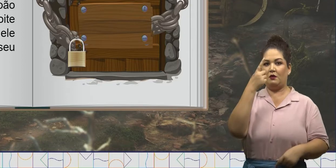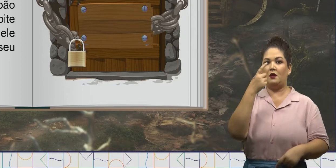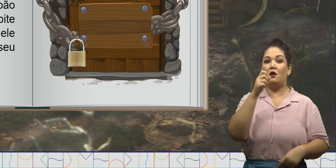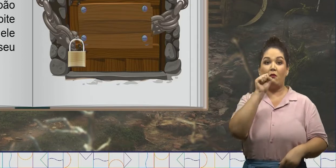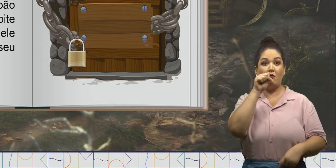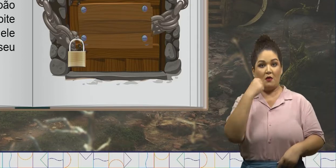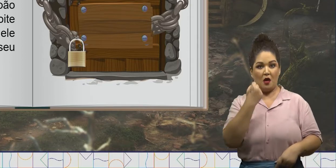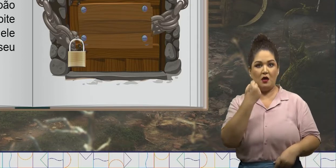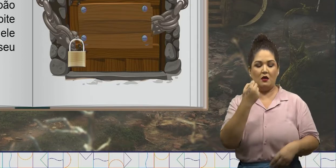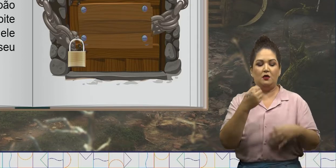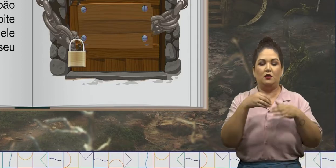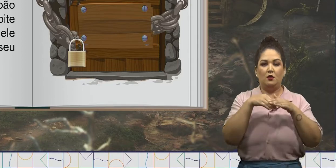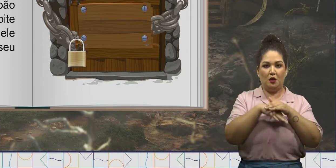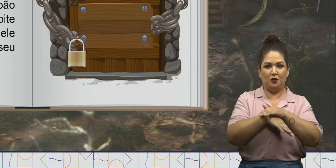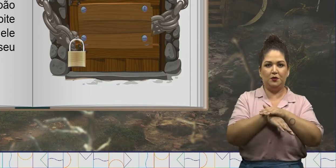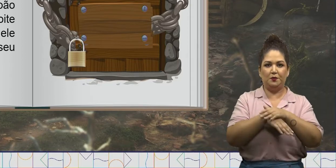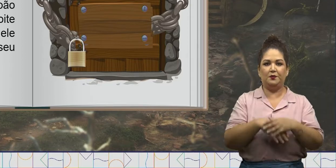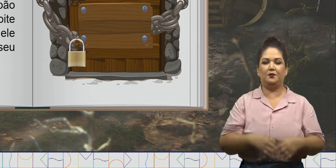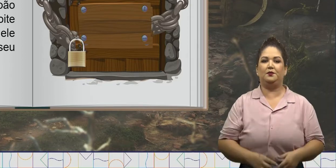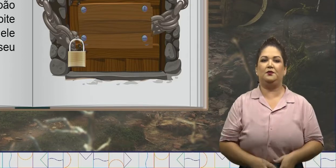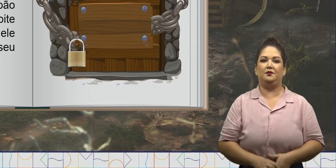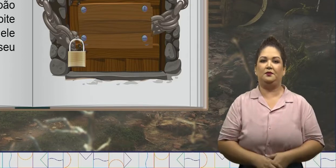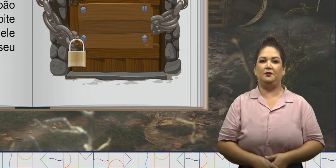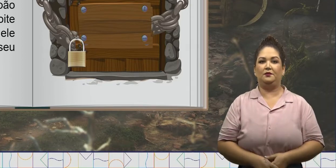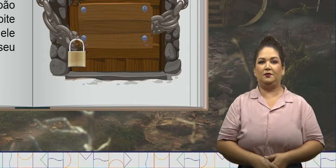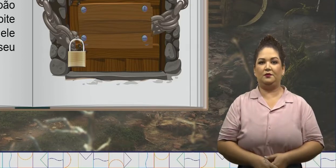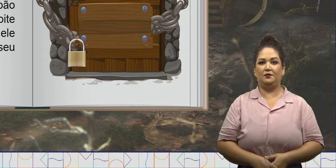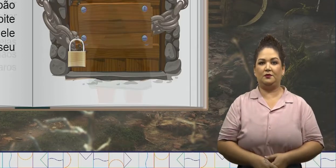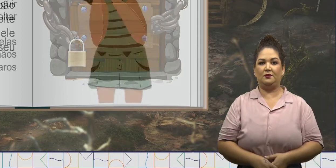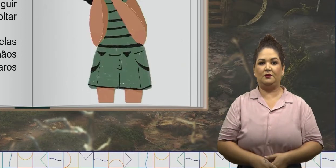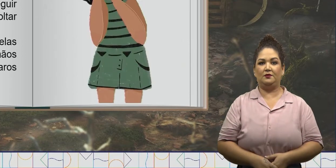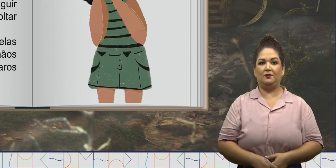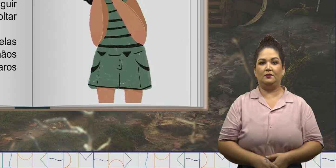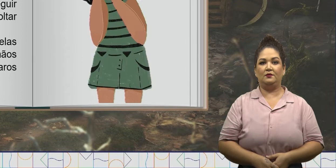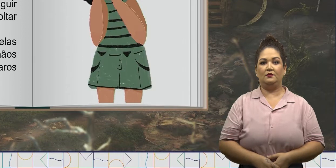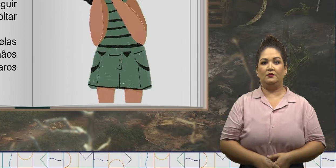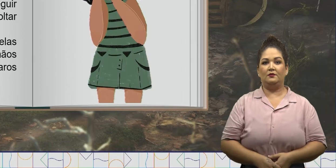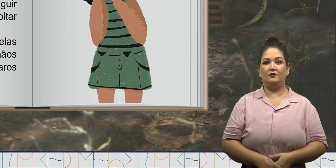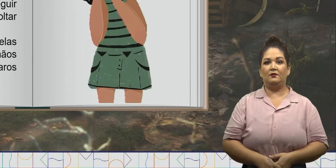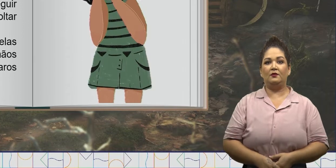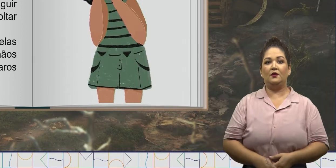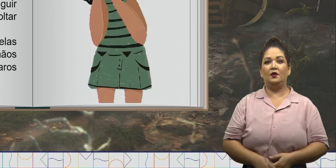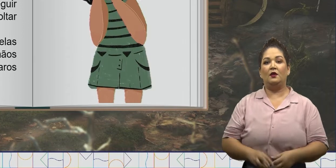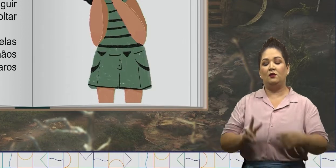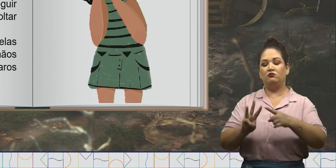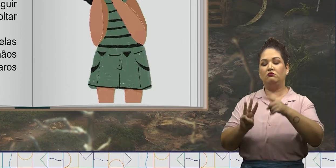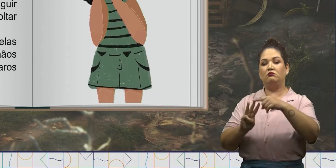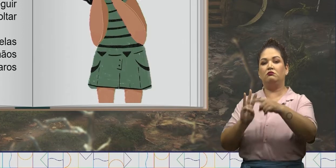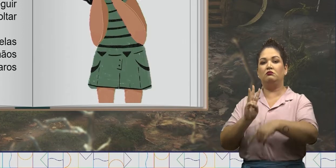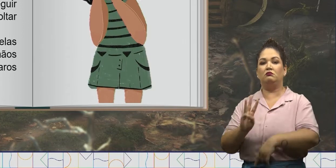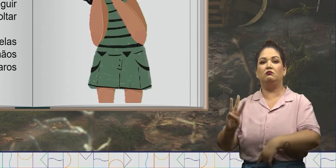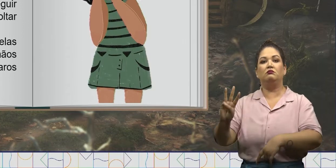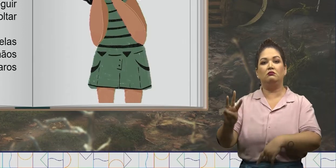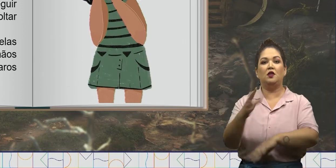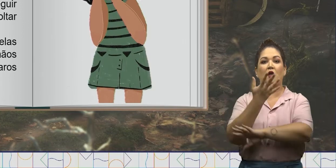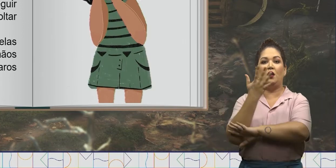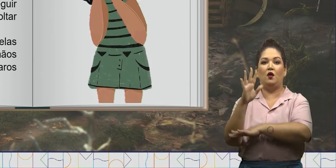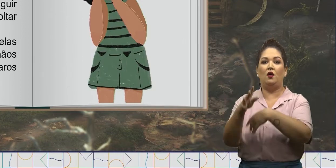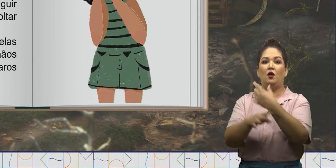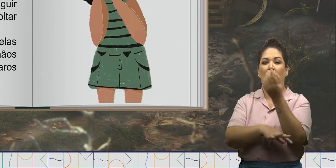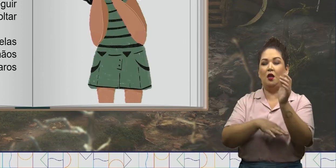resolveu guardar o seu pedaço de pão. No caminho para o lugar mais distante